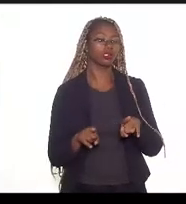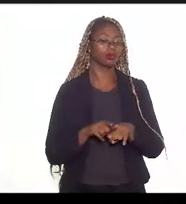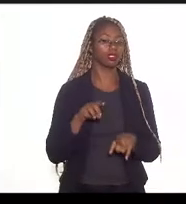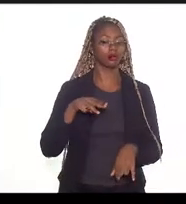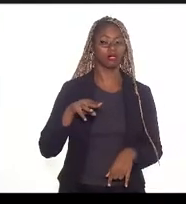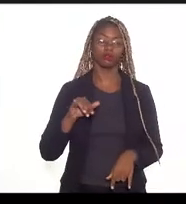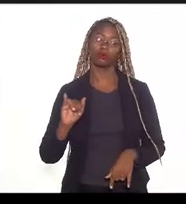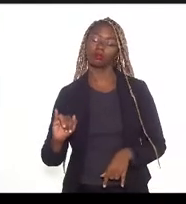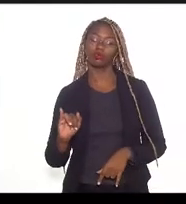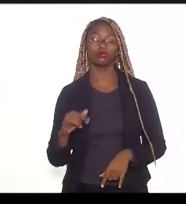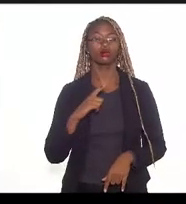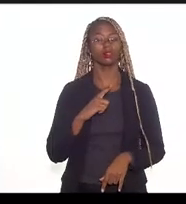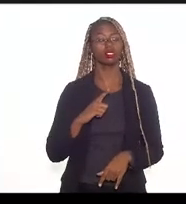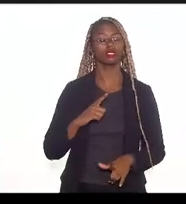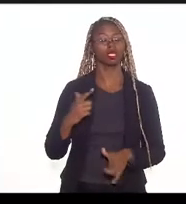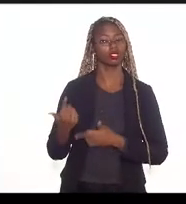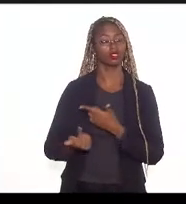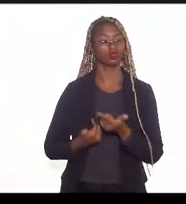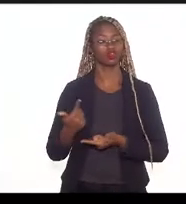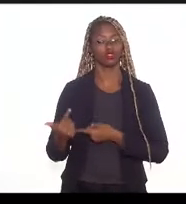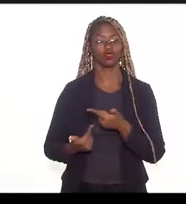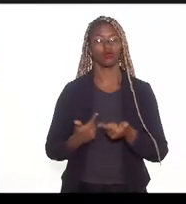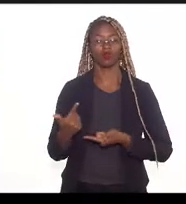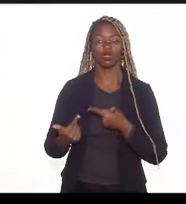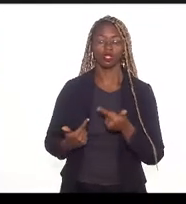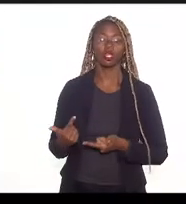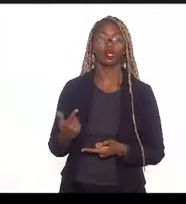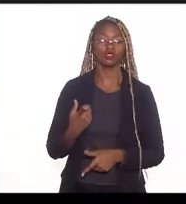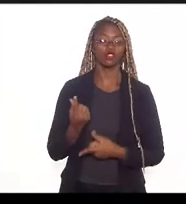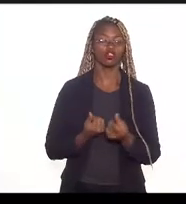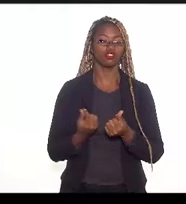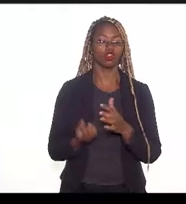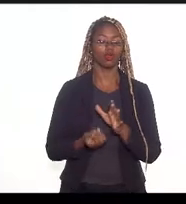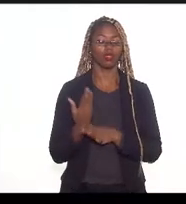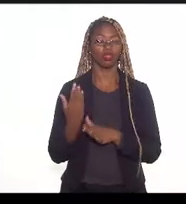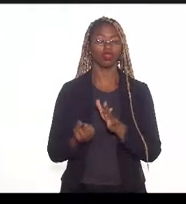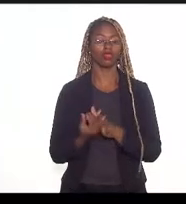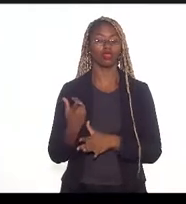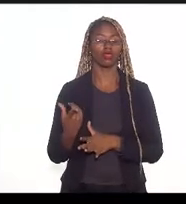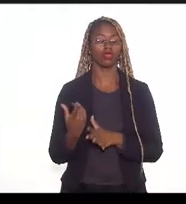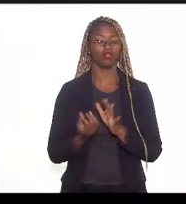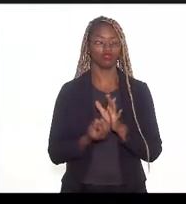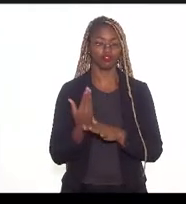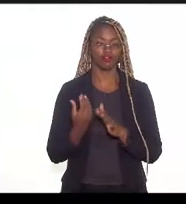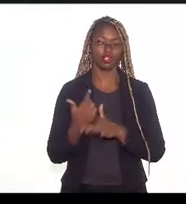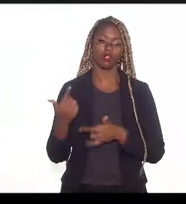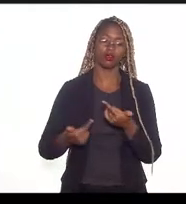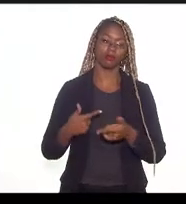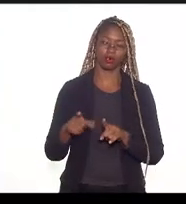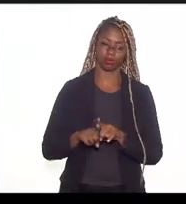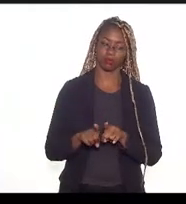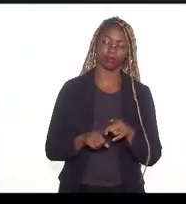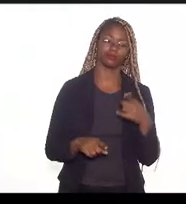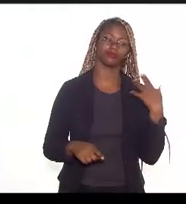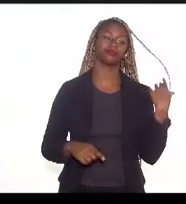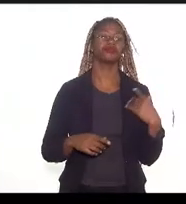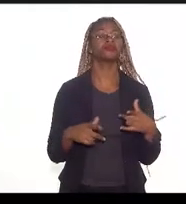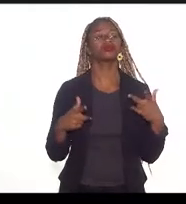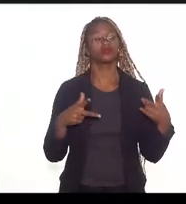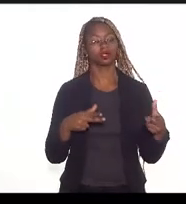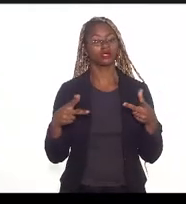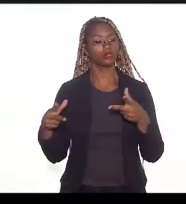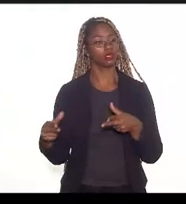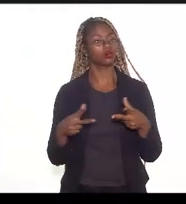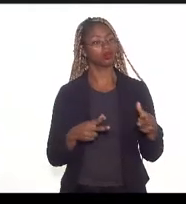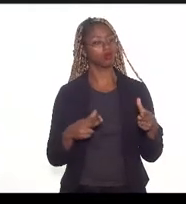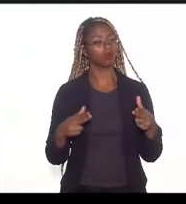que tenha uma atividade produtiva e esteja gerando emprego e renda. A gente usou o mesmo formato, né, da parceria que a